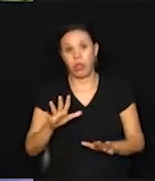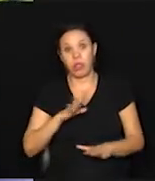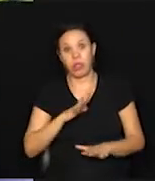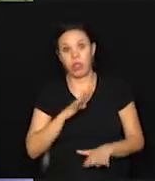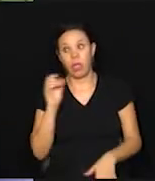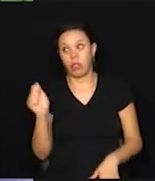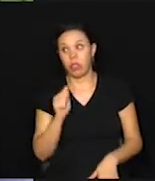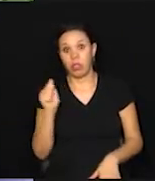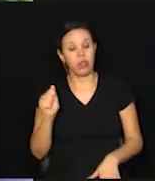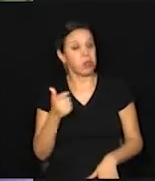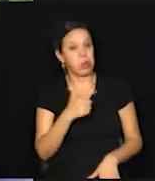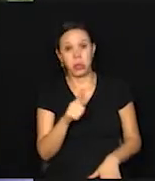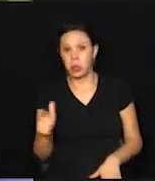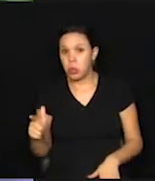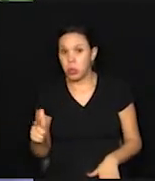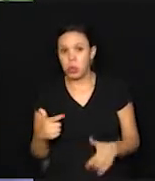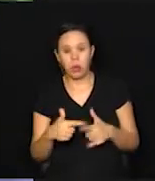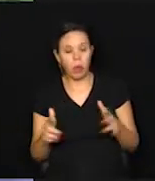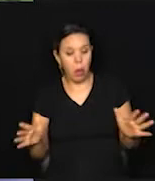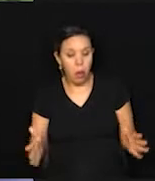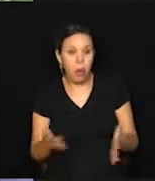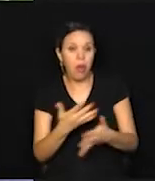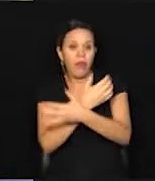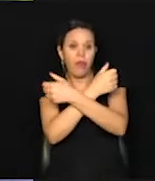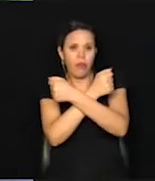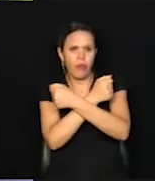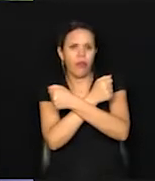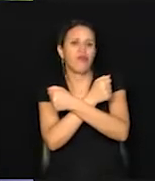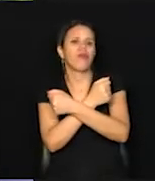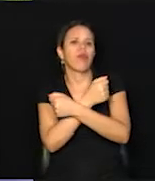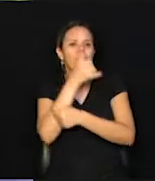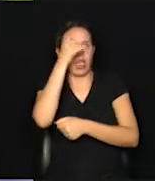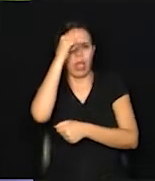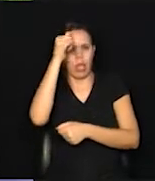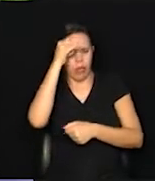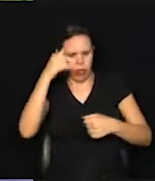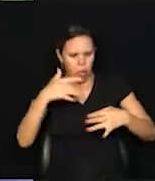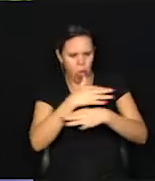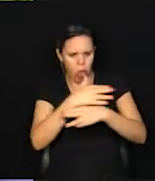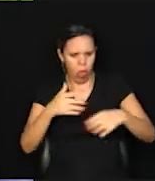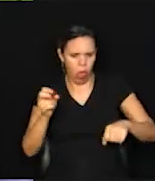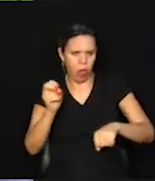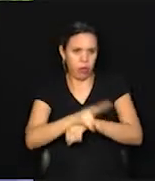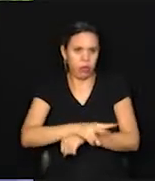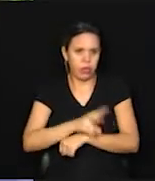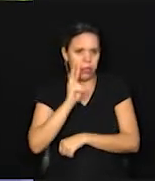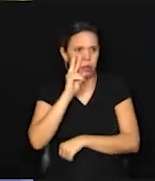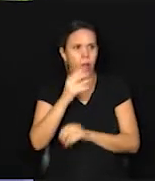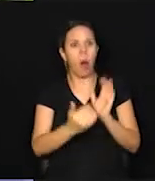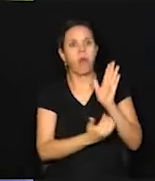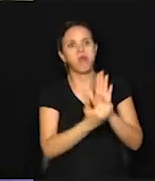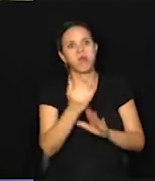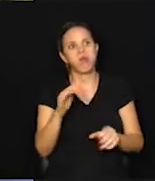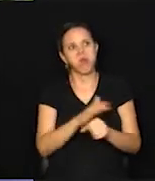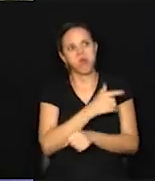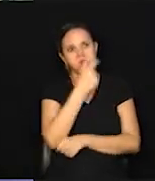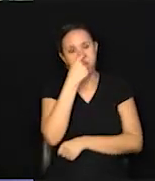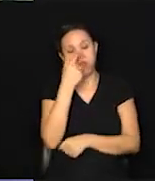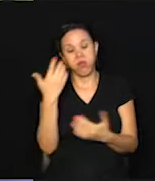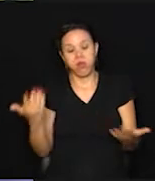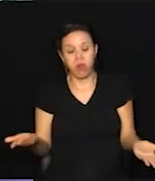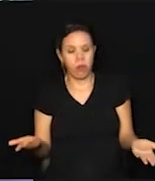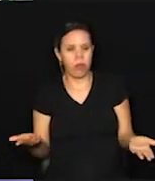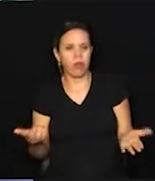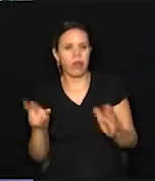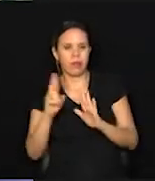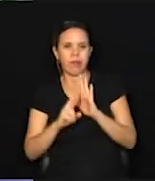está fora dessa situação porque promoveu uma interrupção da circulação do vírus, depois que viu a situação de colapso acontecer. Então, essas são as